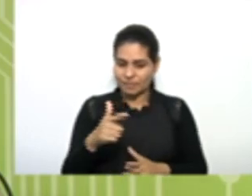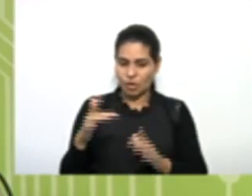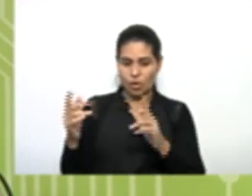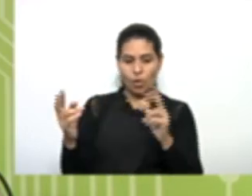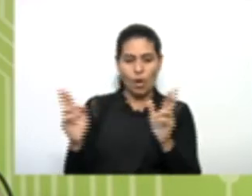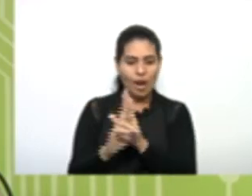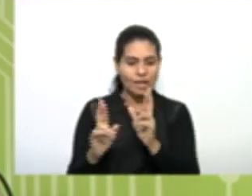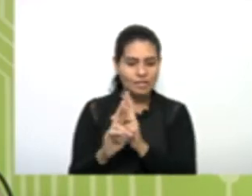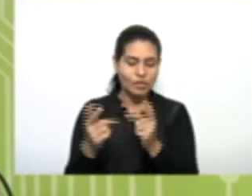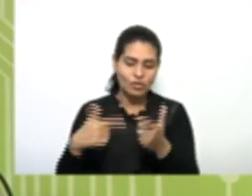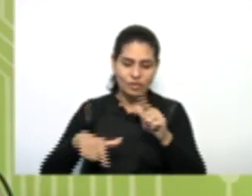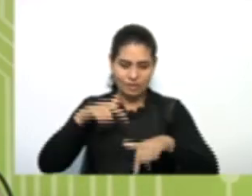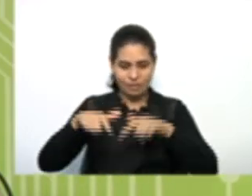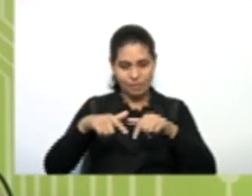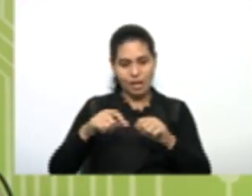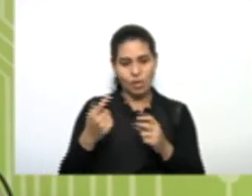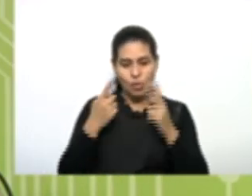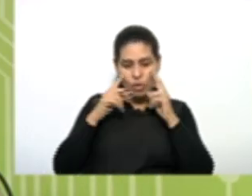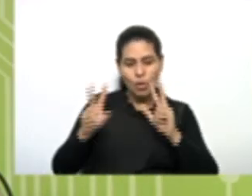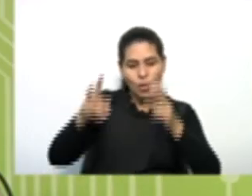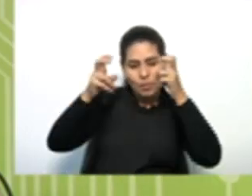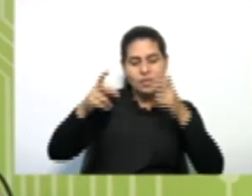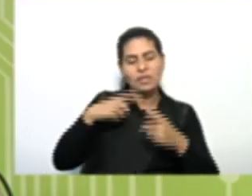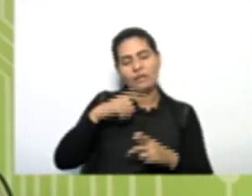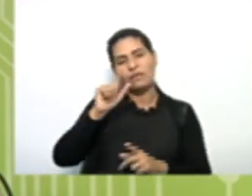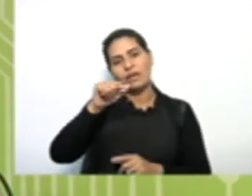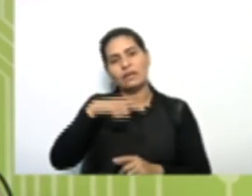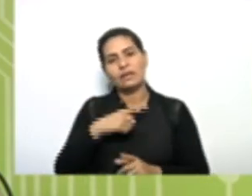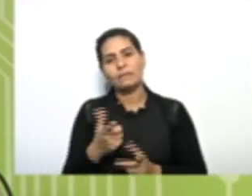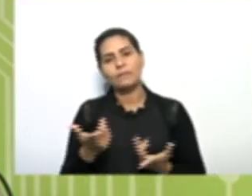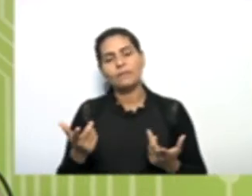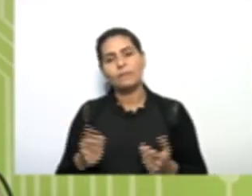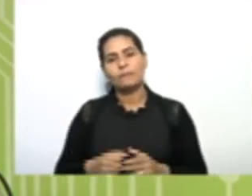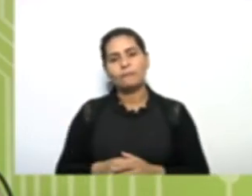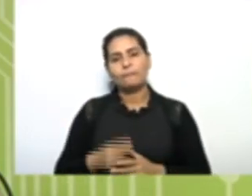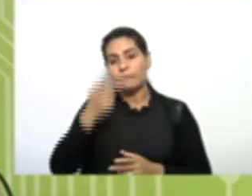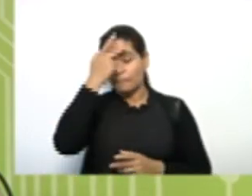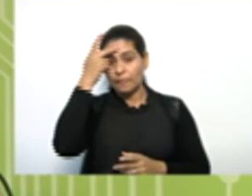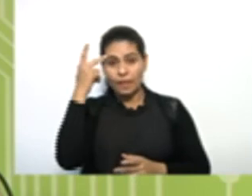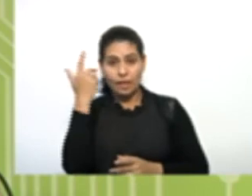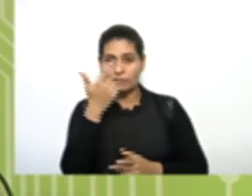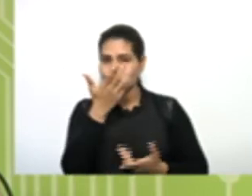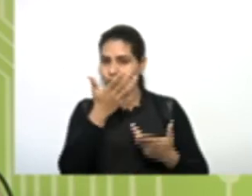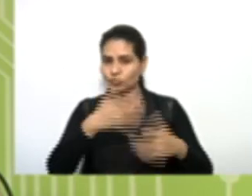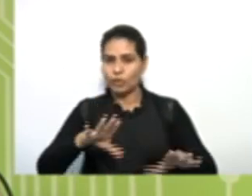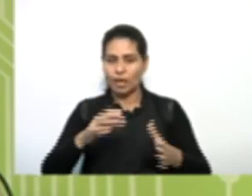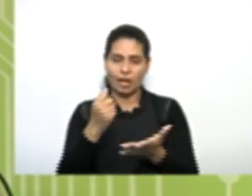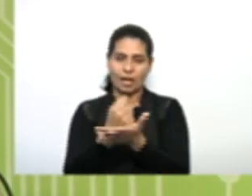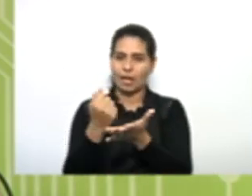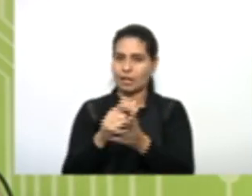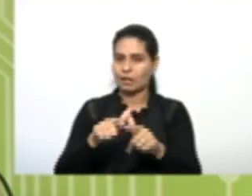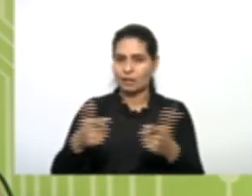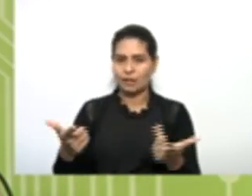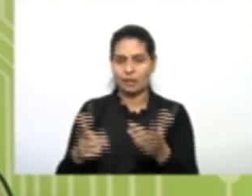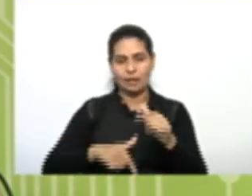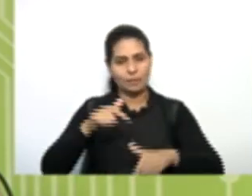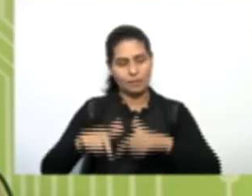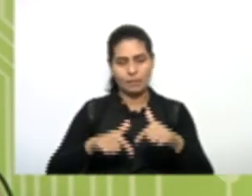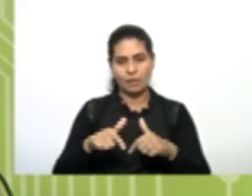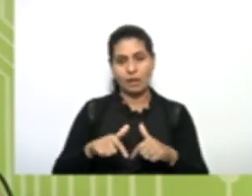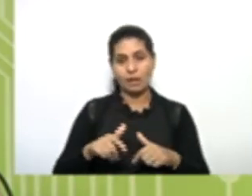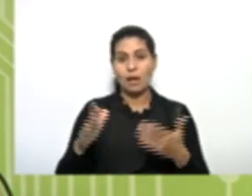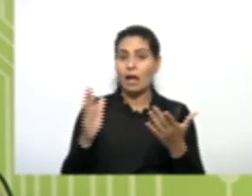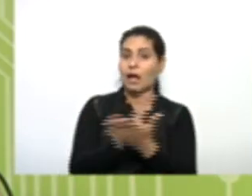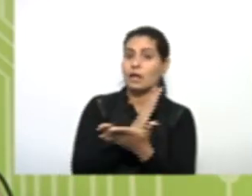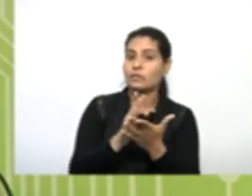vínculo empregatício, o que a gente tem observado na atualidade é, às vezes, uma pessoa que não quer assinar carteira, não quer fazer uma CLT, e